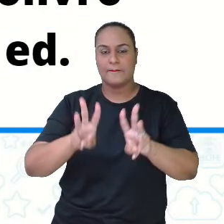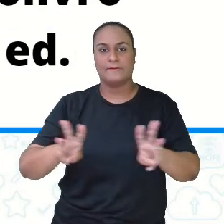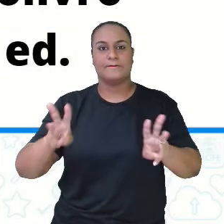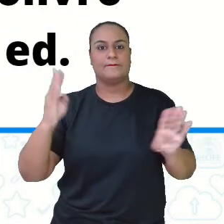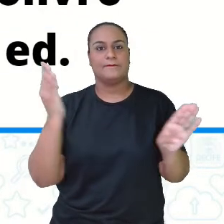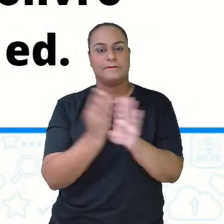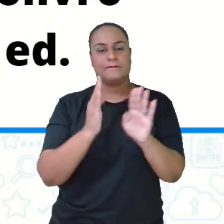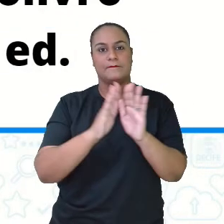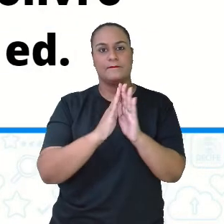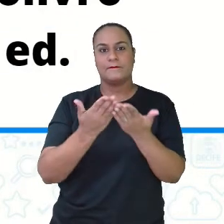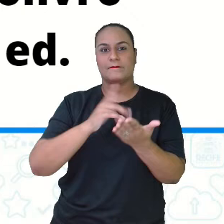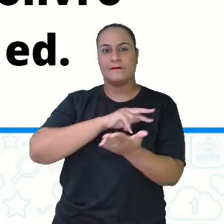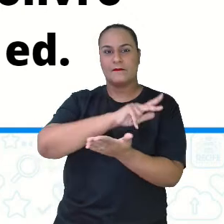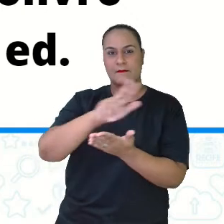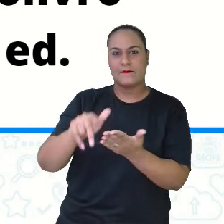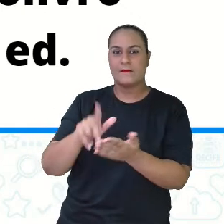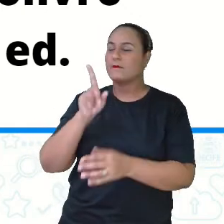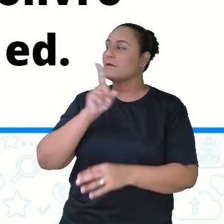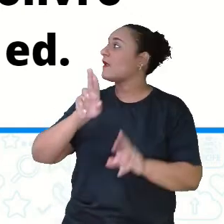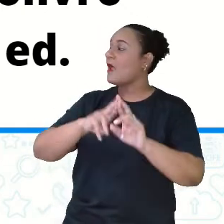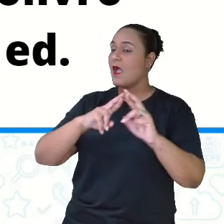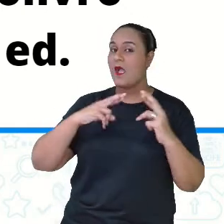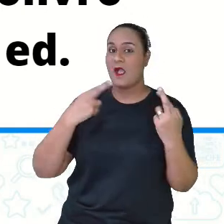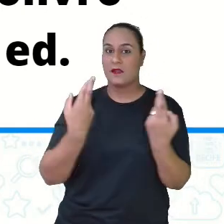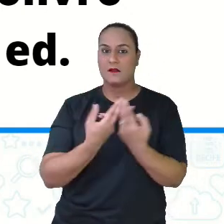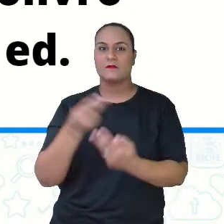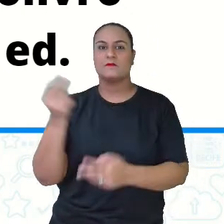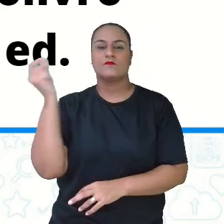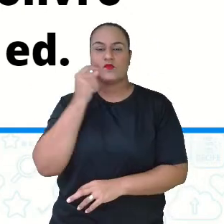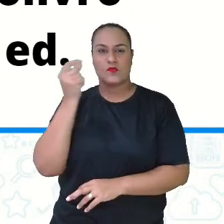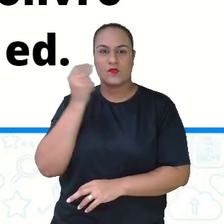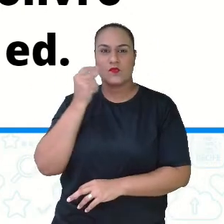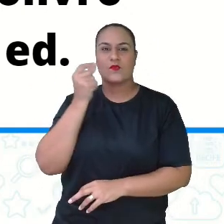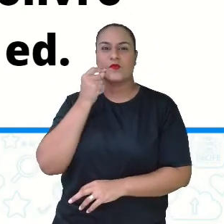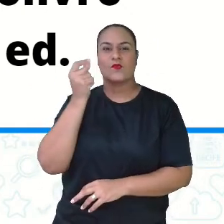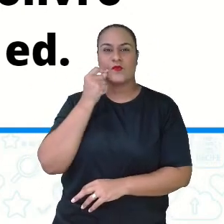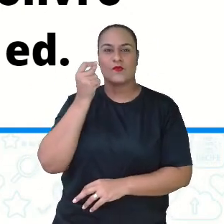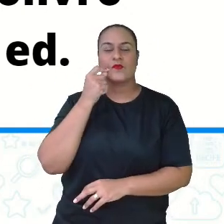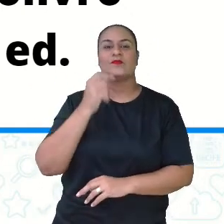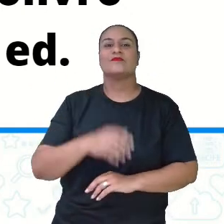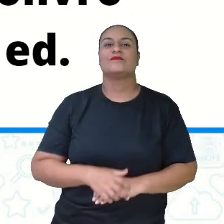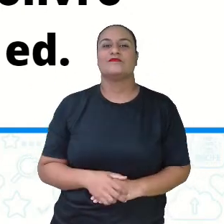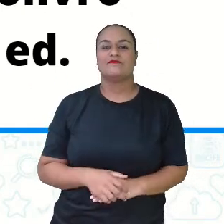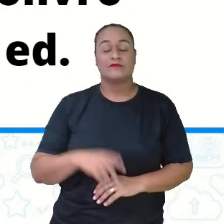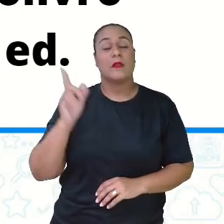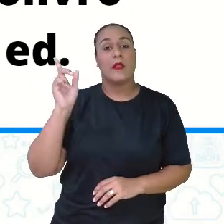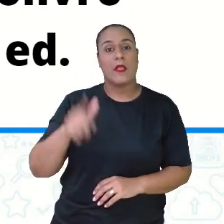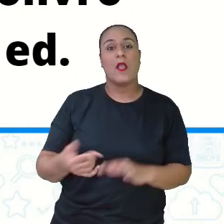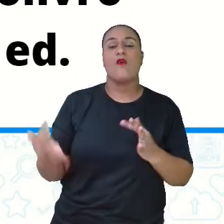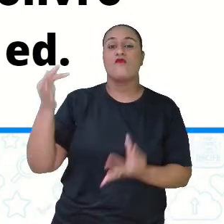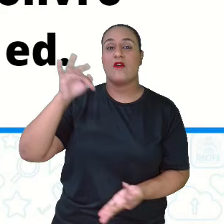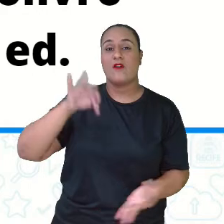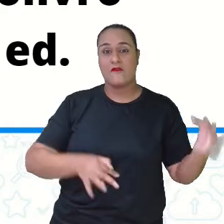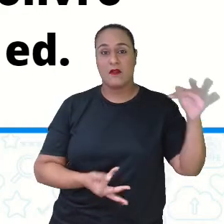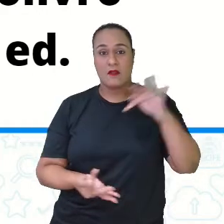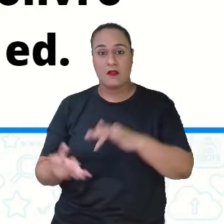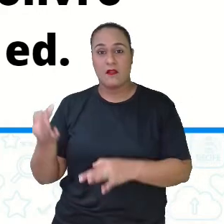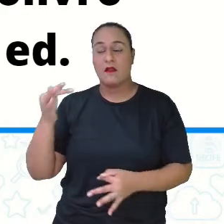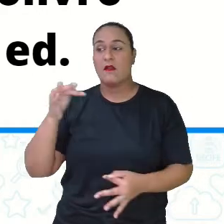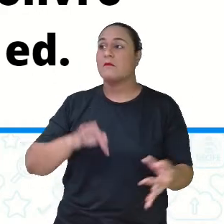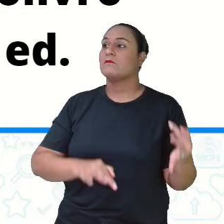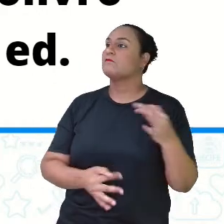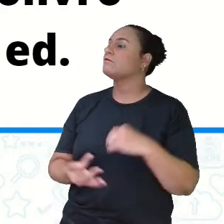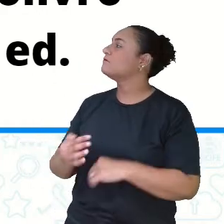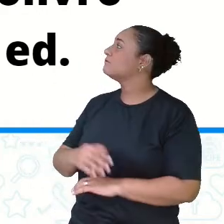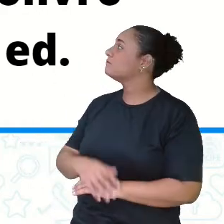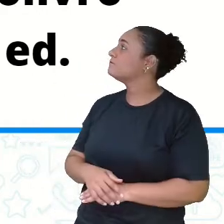O livro é esse. A Assembleia dos Ratos é uma fábula, né, de Esopo. E foi de lá. Está lá na árvore do livro.